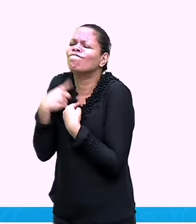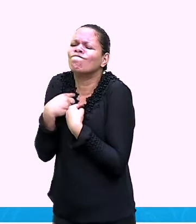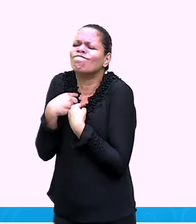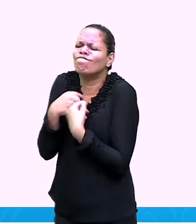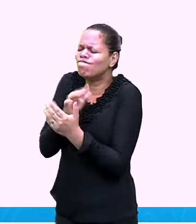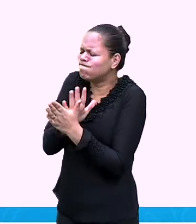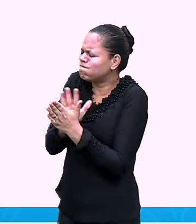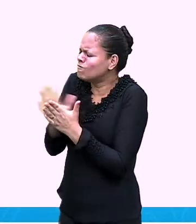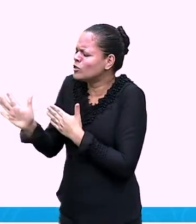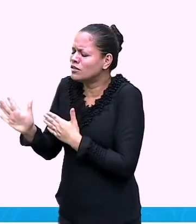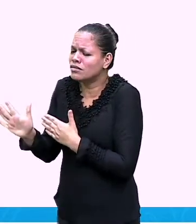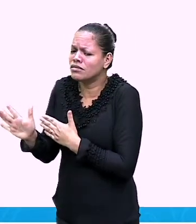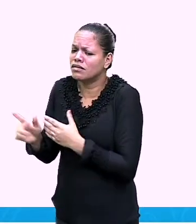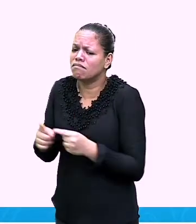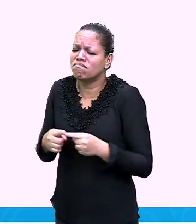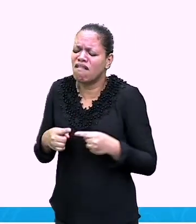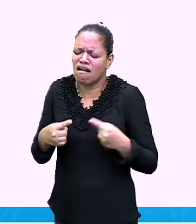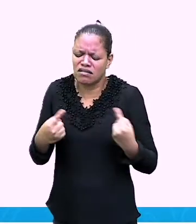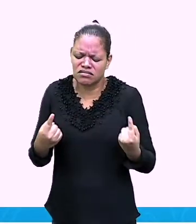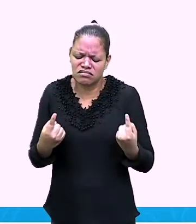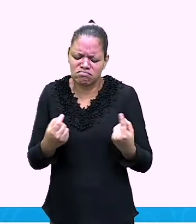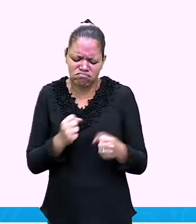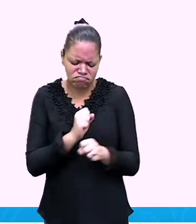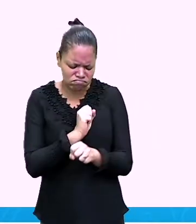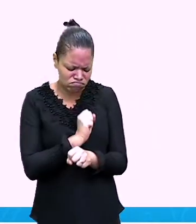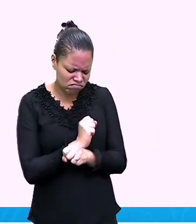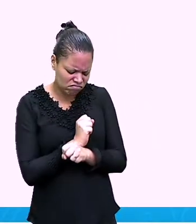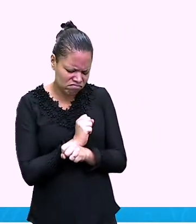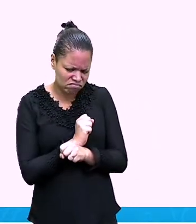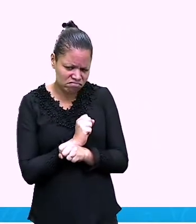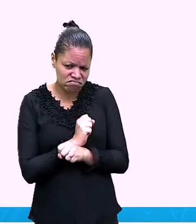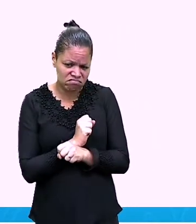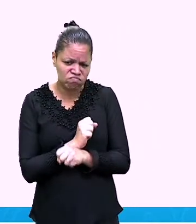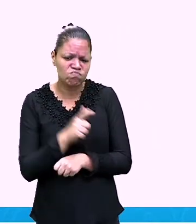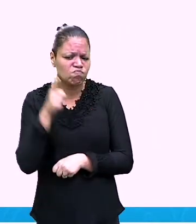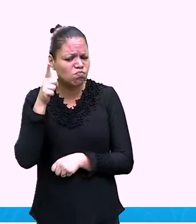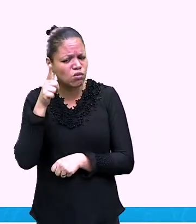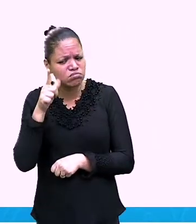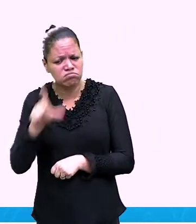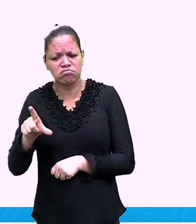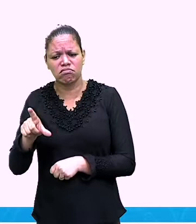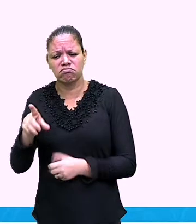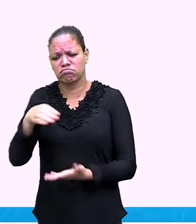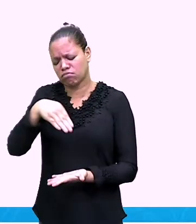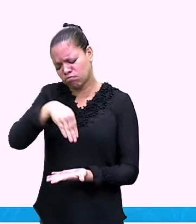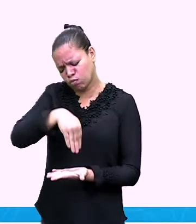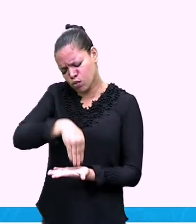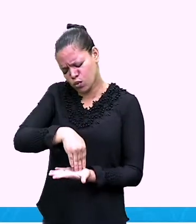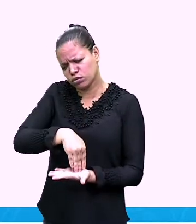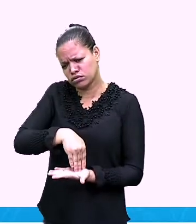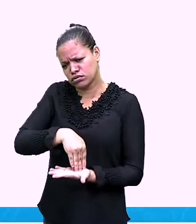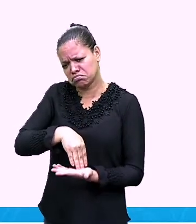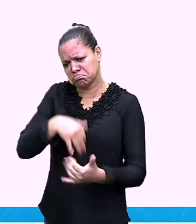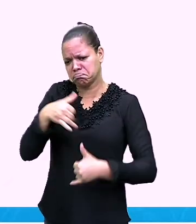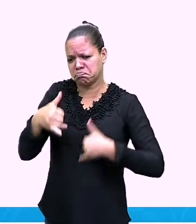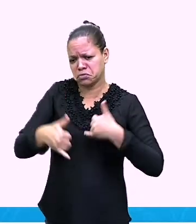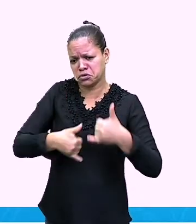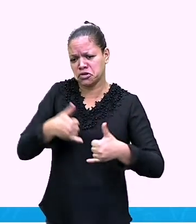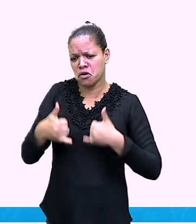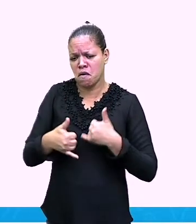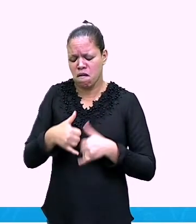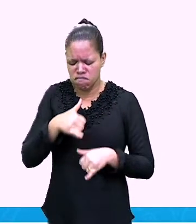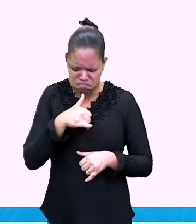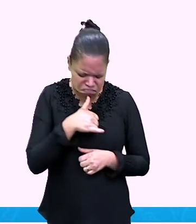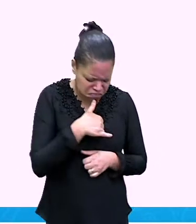podia fugir, fiquei lá e consegui o último lugar na gincana. Fiquei